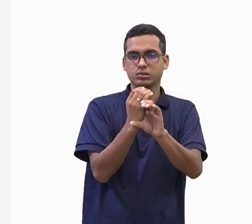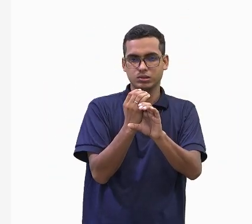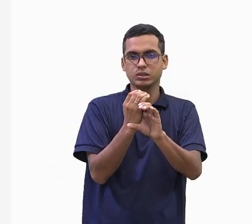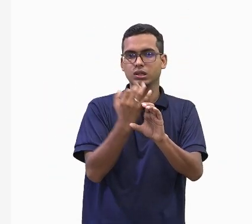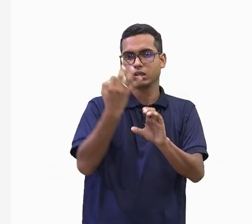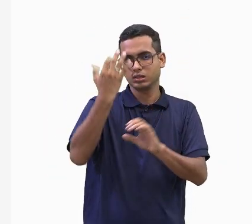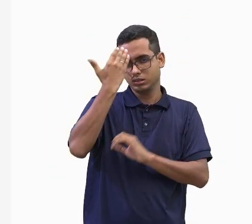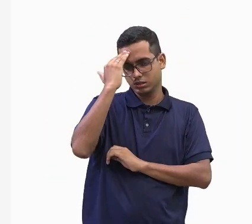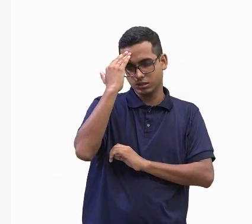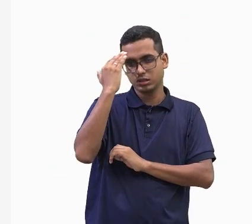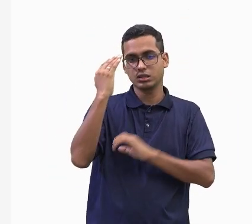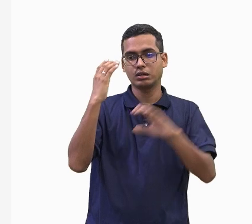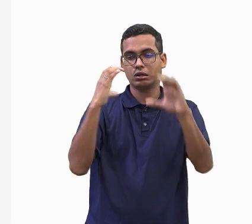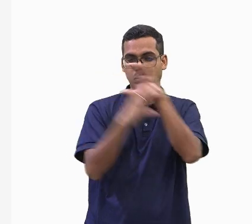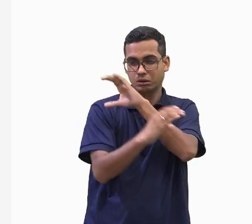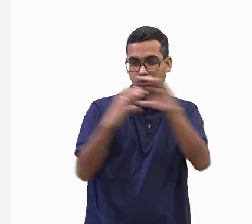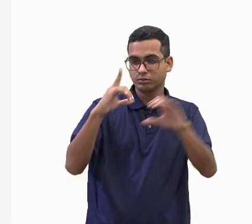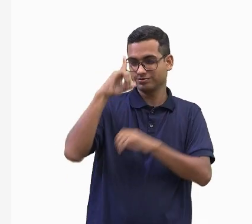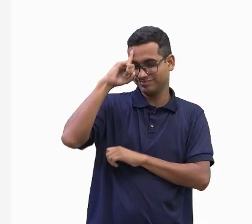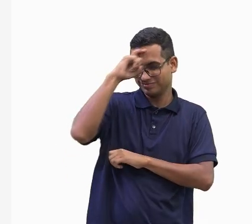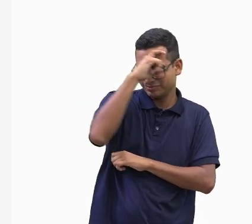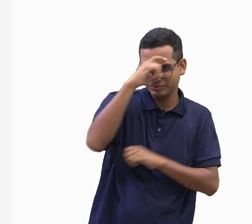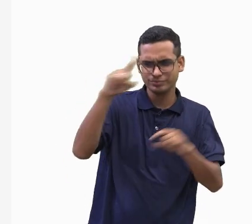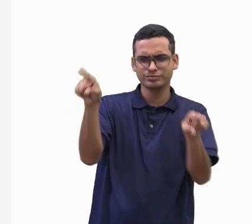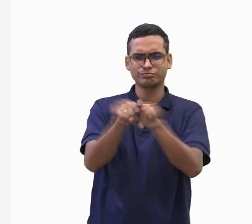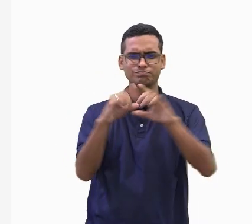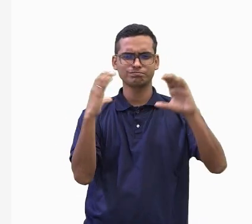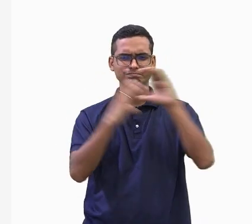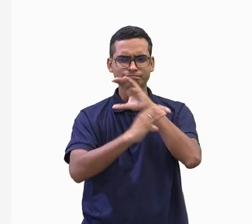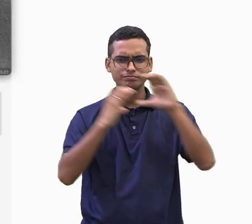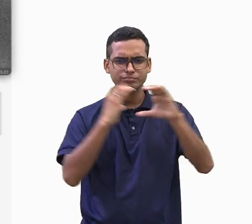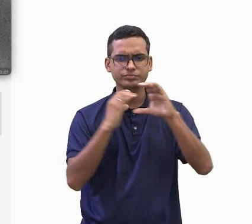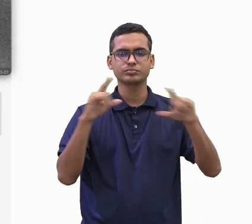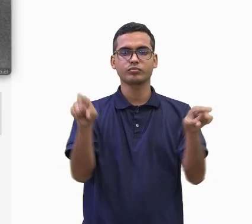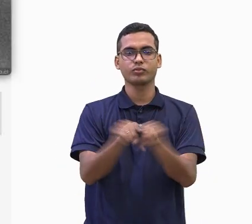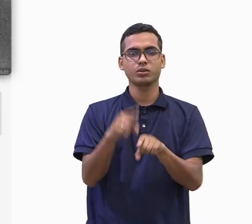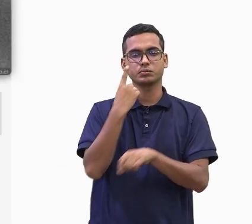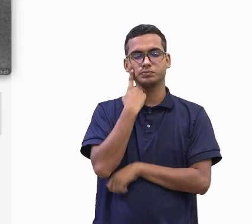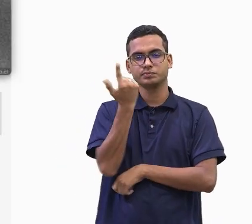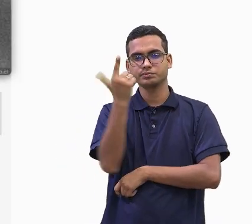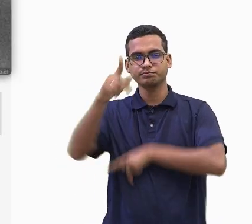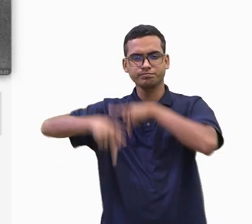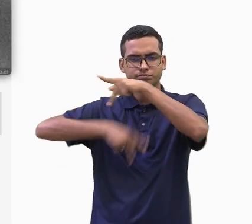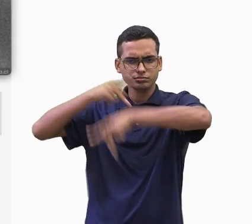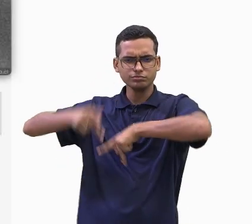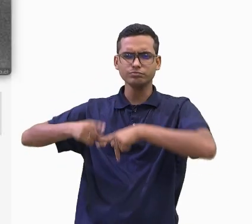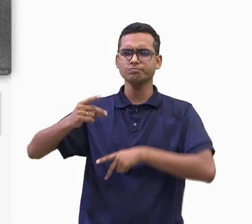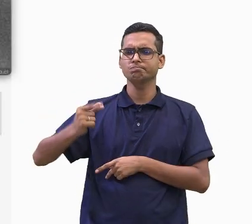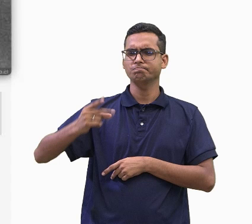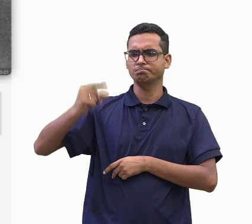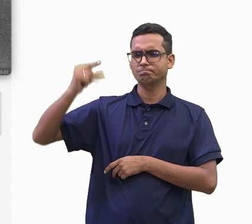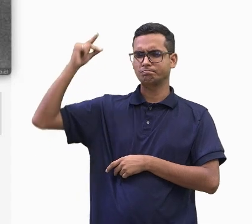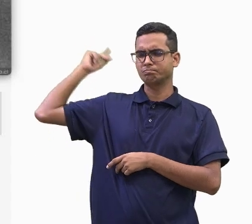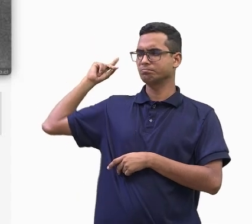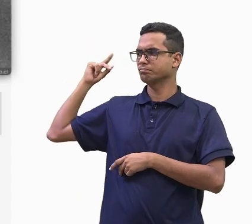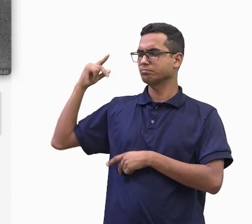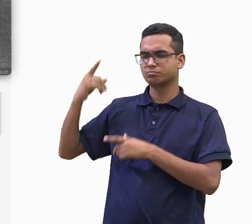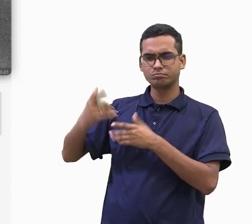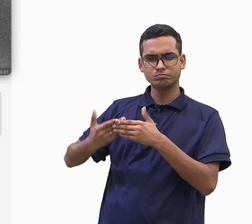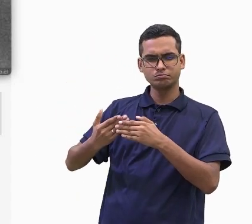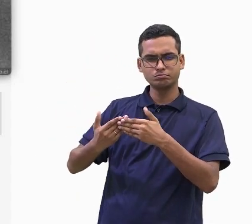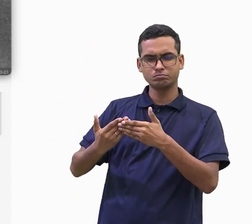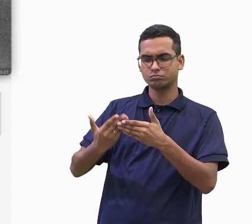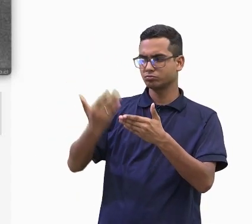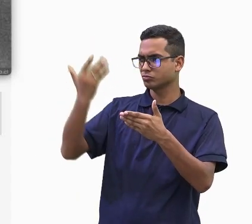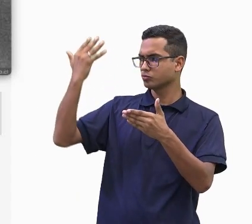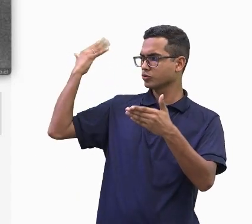isolados. Vamos falar agora de um povo específico que vive desde o tempo passado, desde que a América